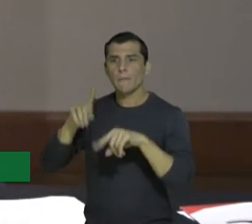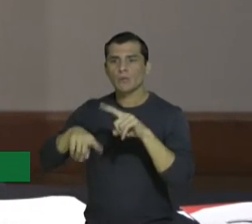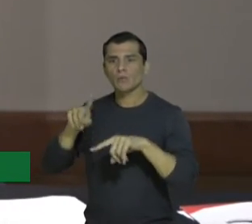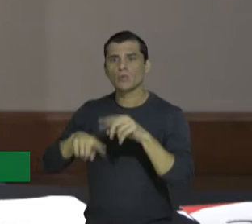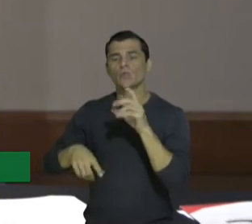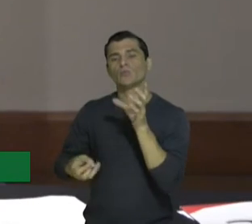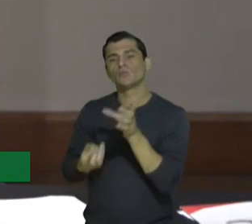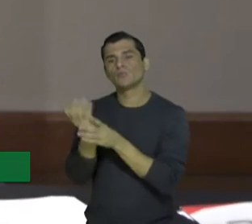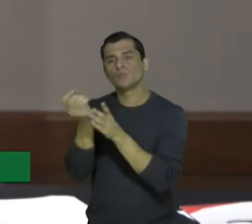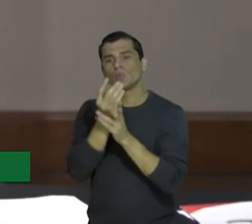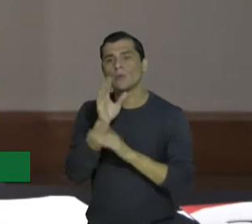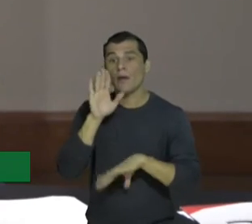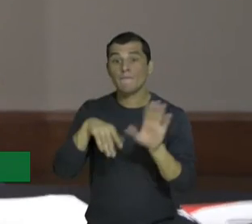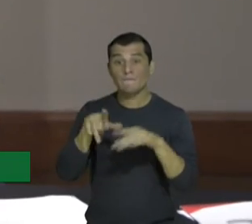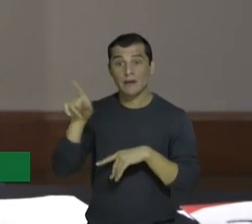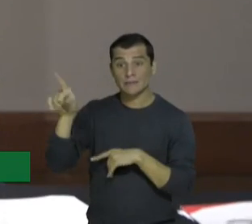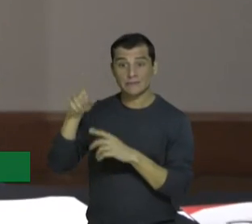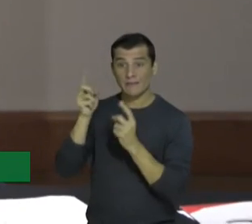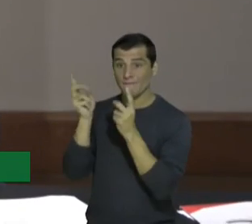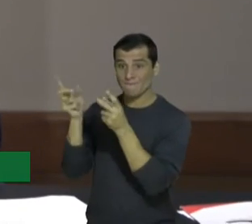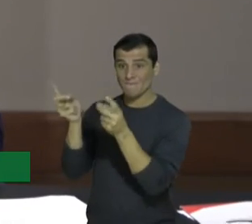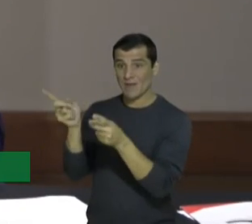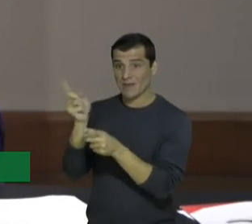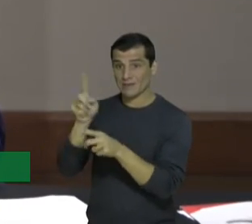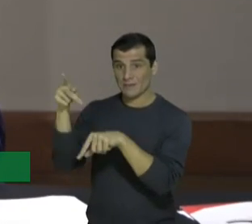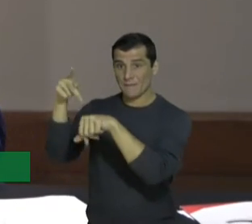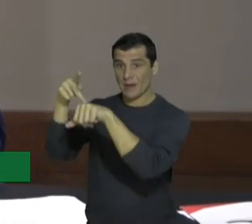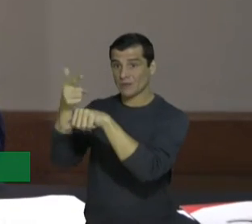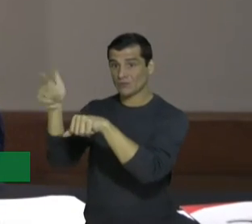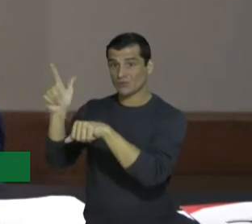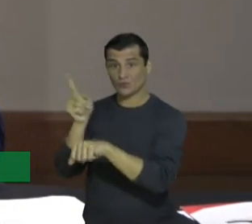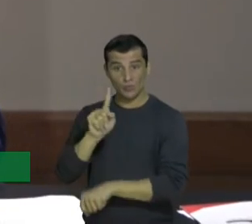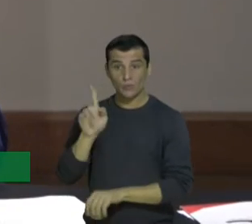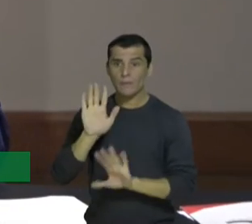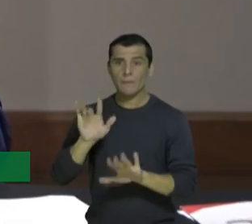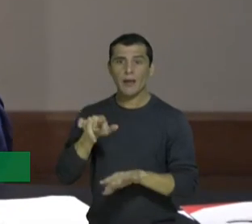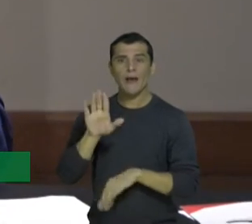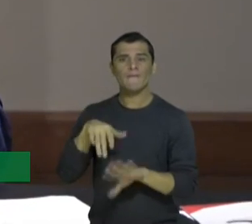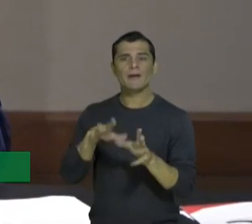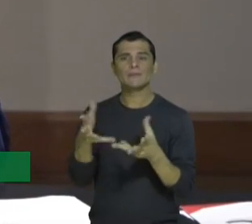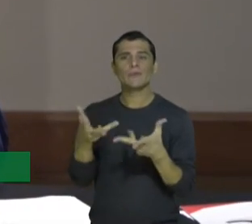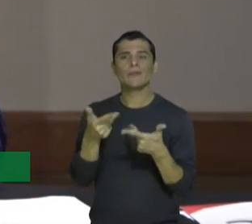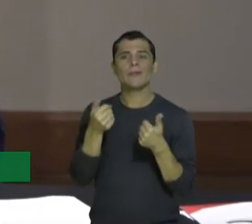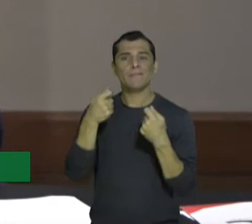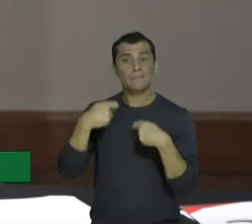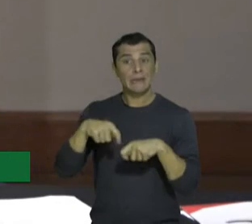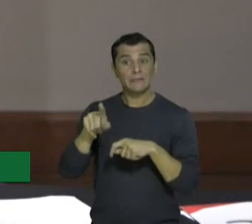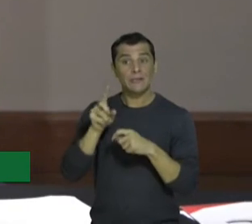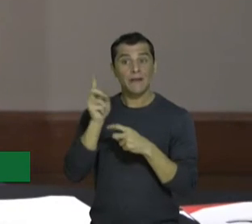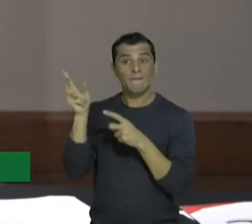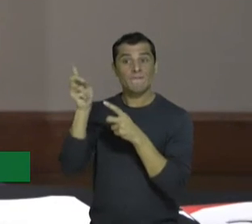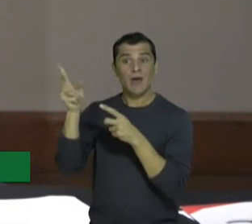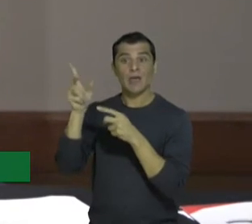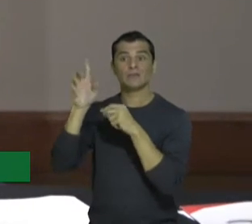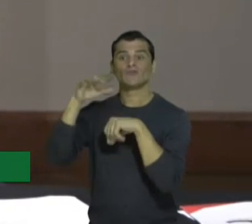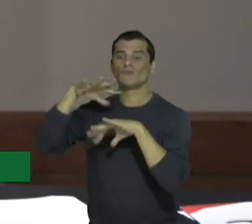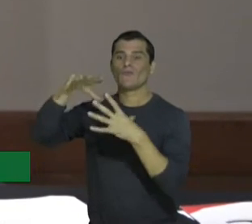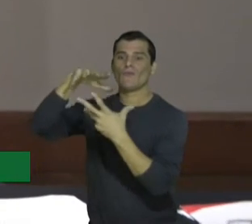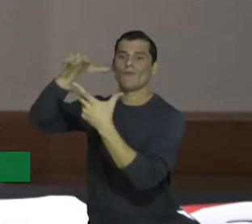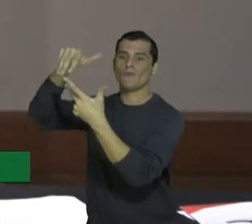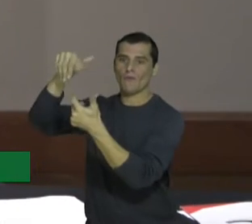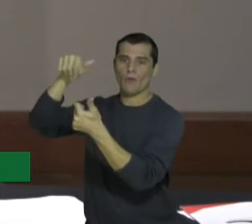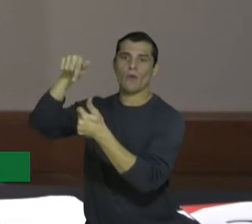então de alguma forma eh é isso essa o momento em que nós estamos é